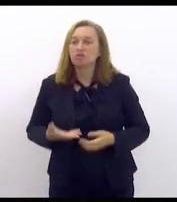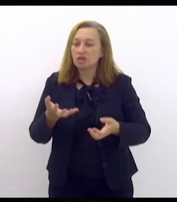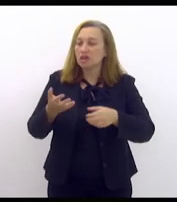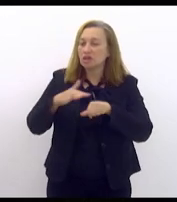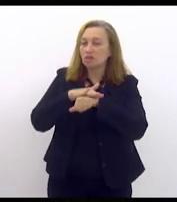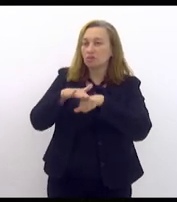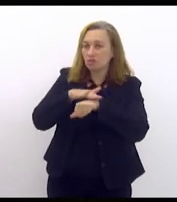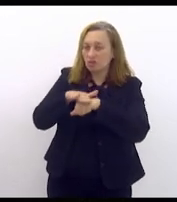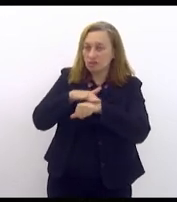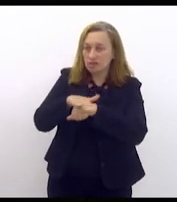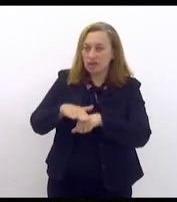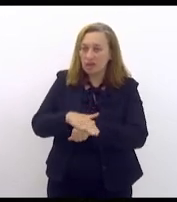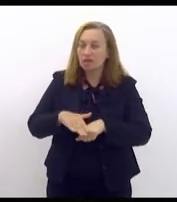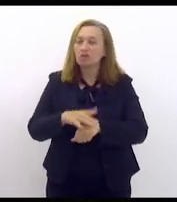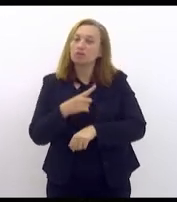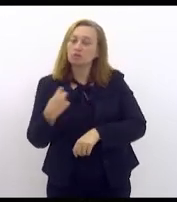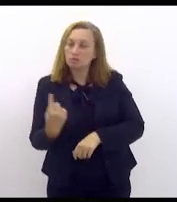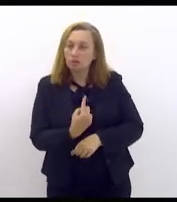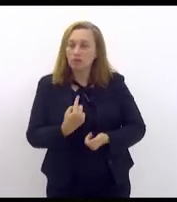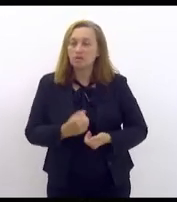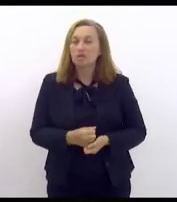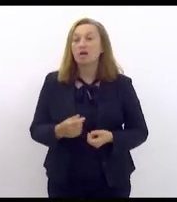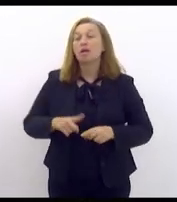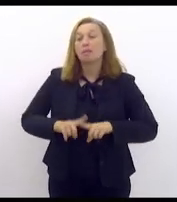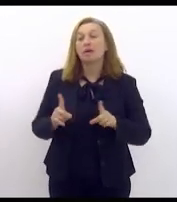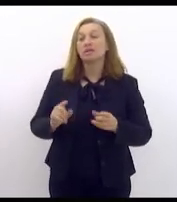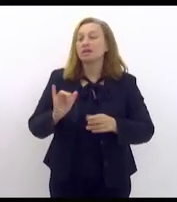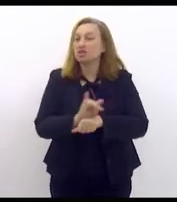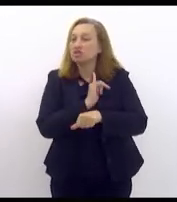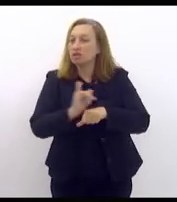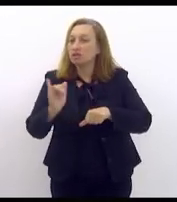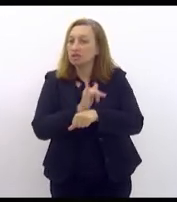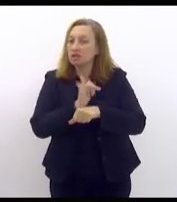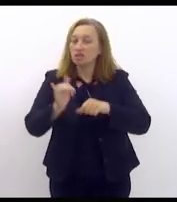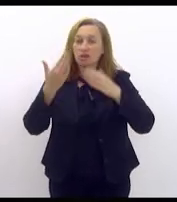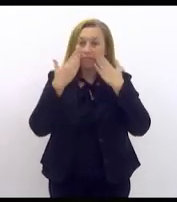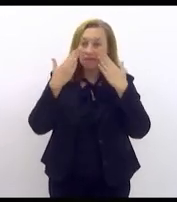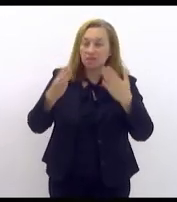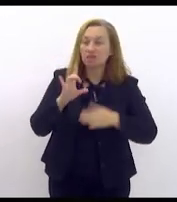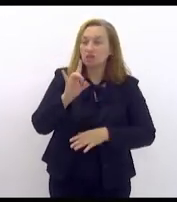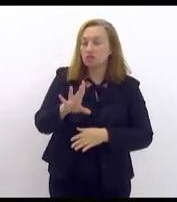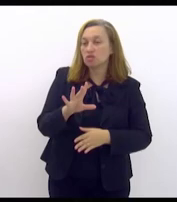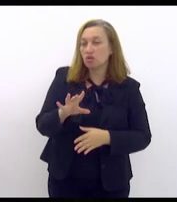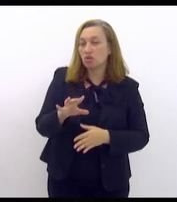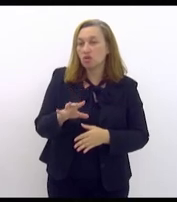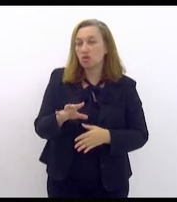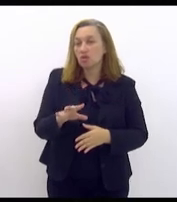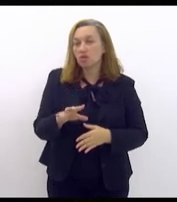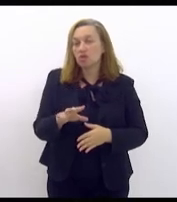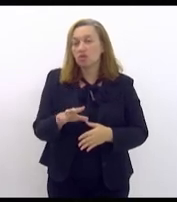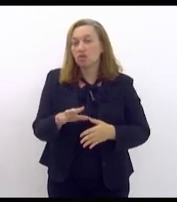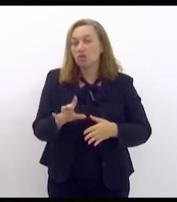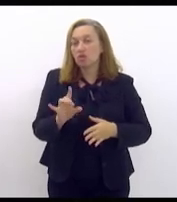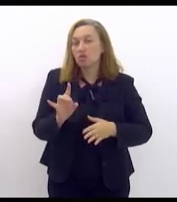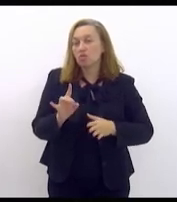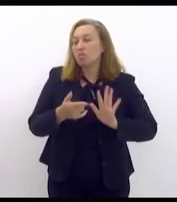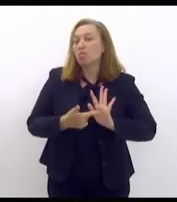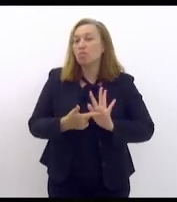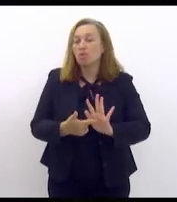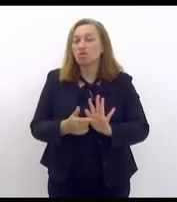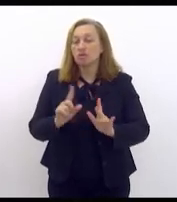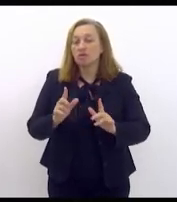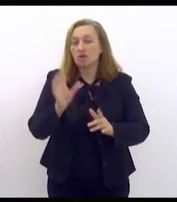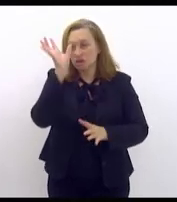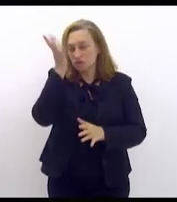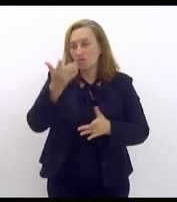novo rumo. Porém, as medidas apresentadas só estão enxugando gelo. O projeto de lei